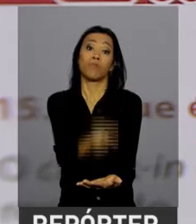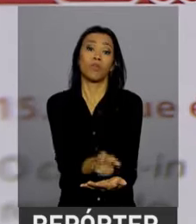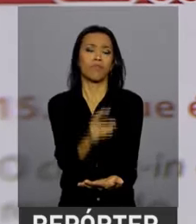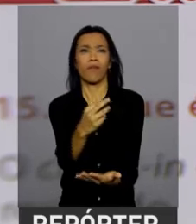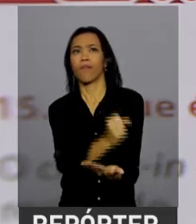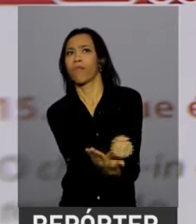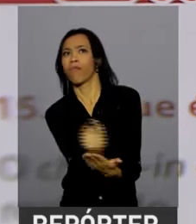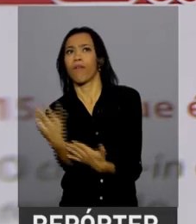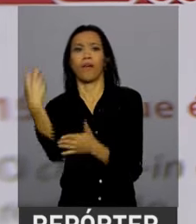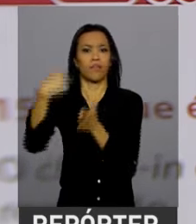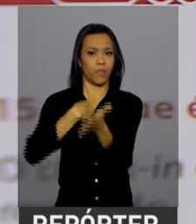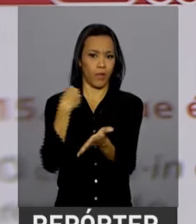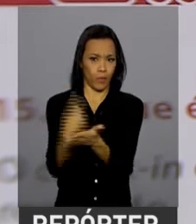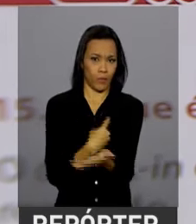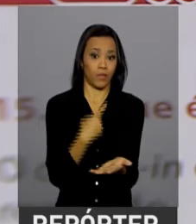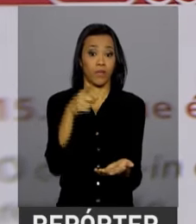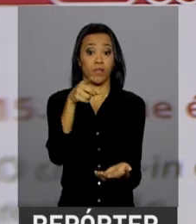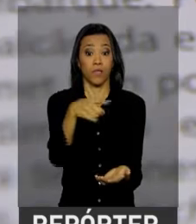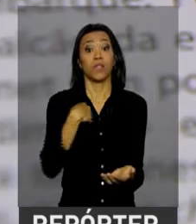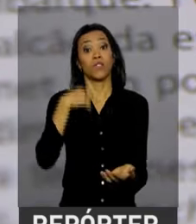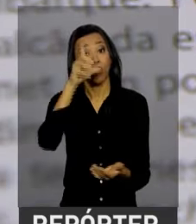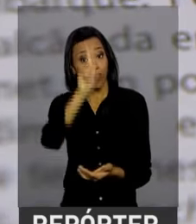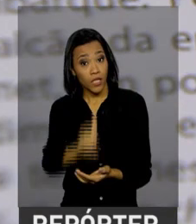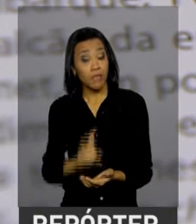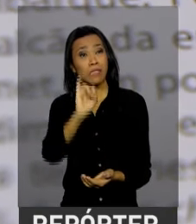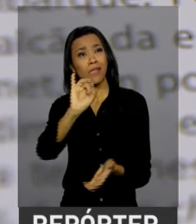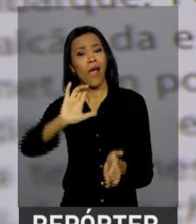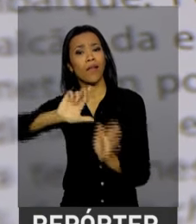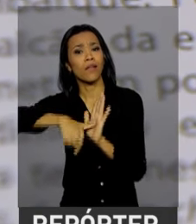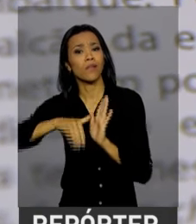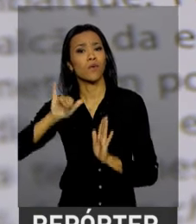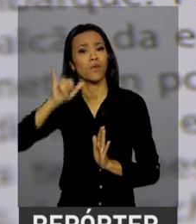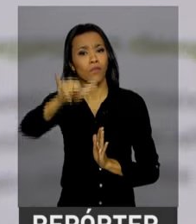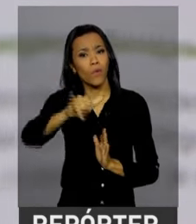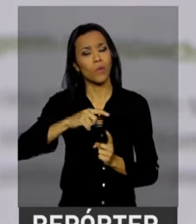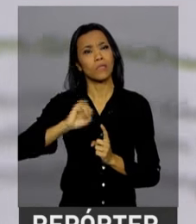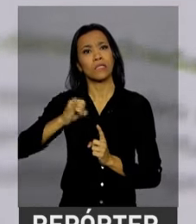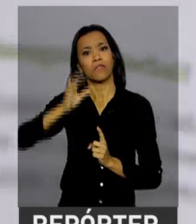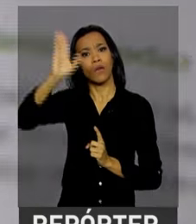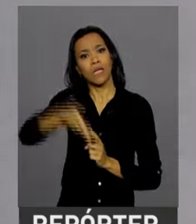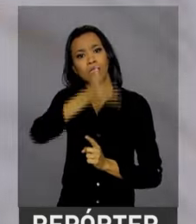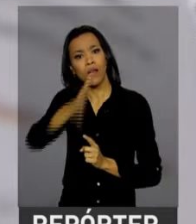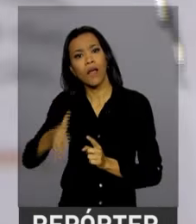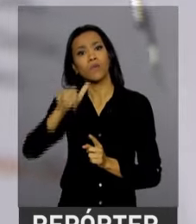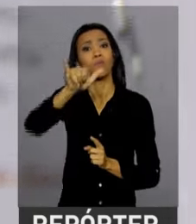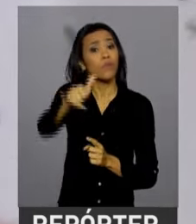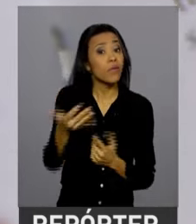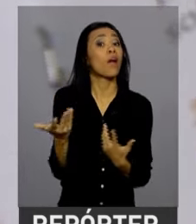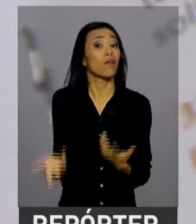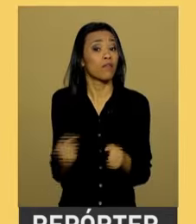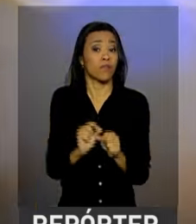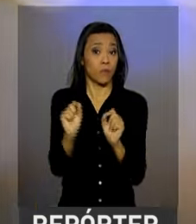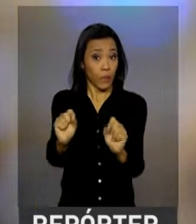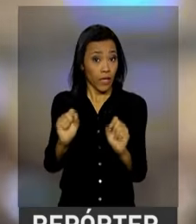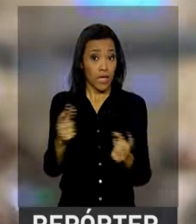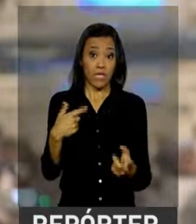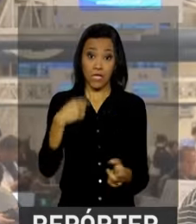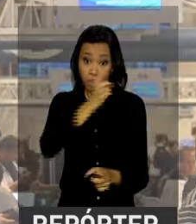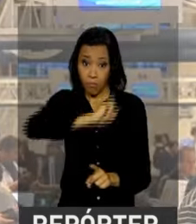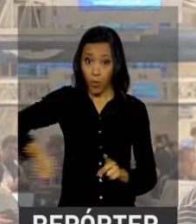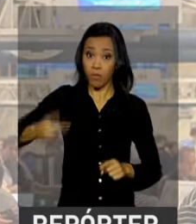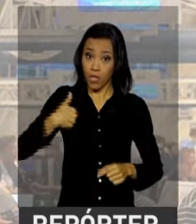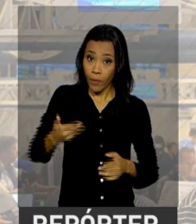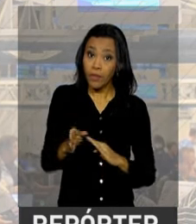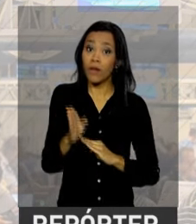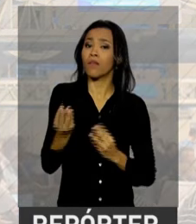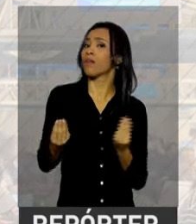mais frequentes estão os direitos em caso de atraso e cancelamento do voo ou se o passageiro for impedido de embarcar.